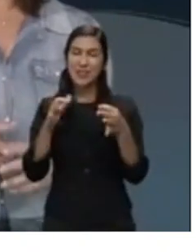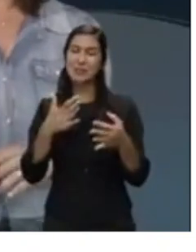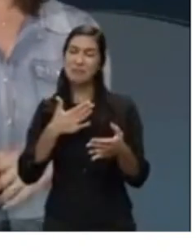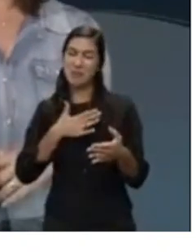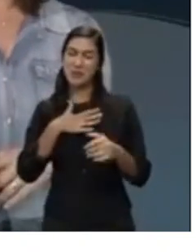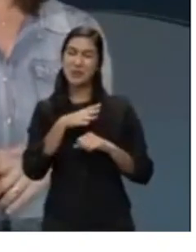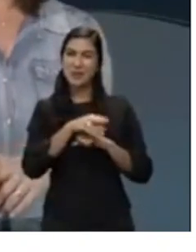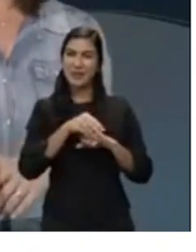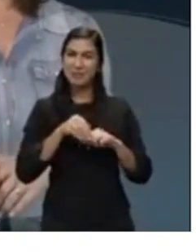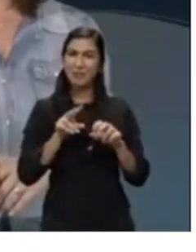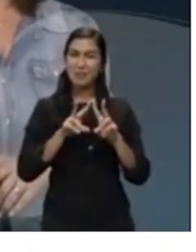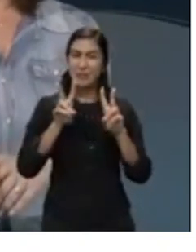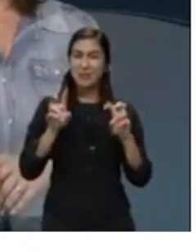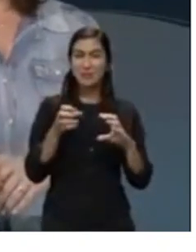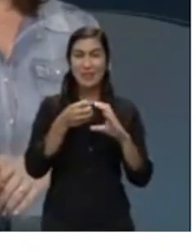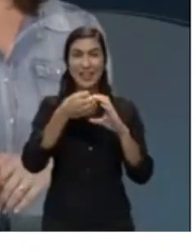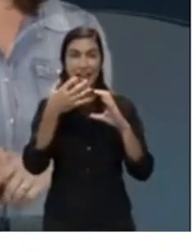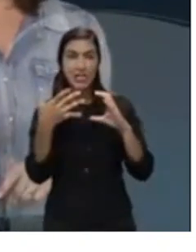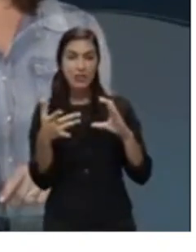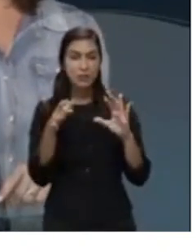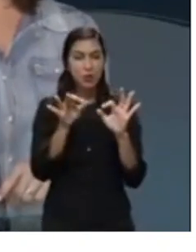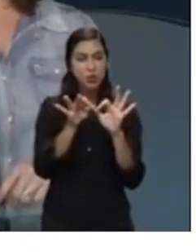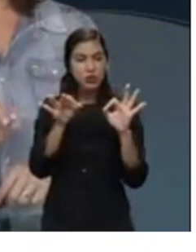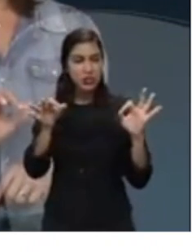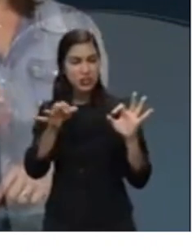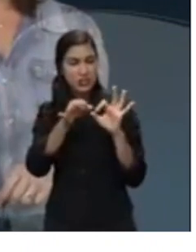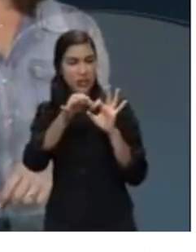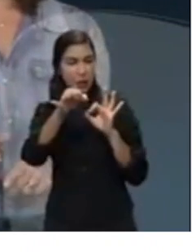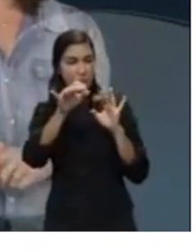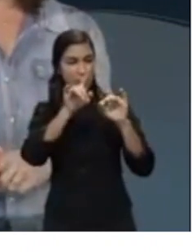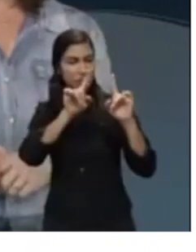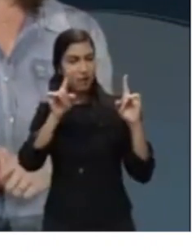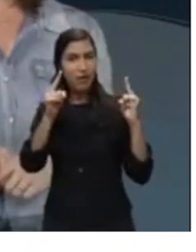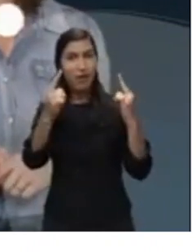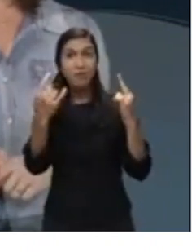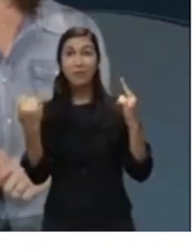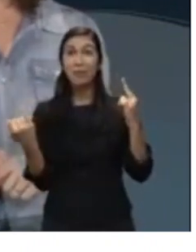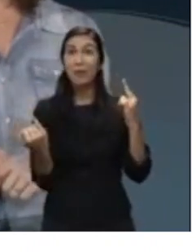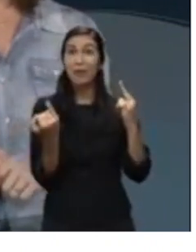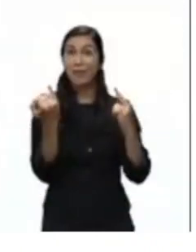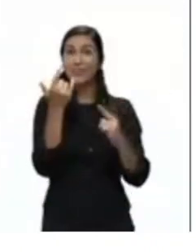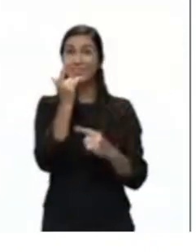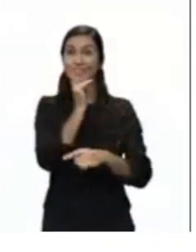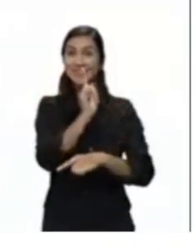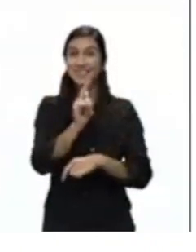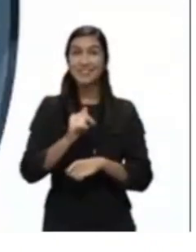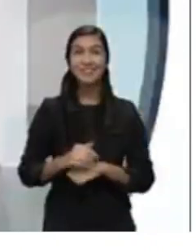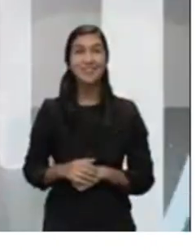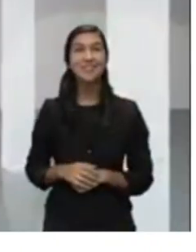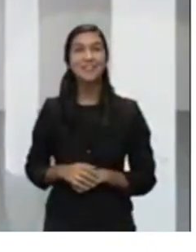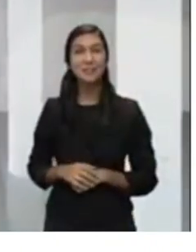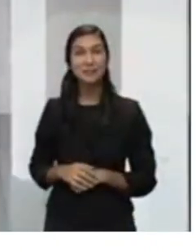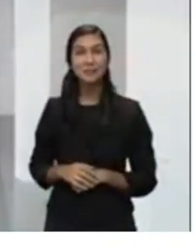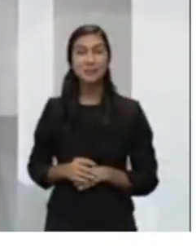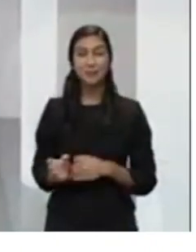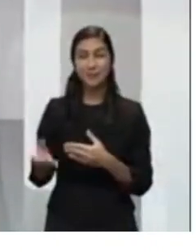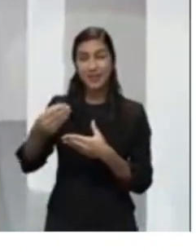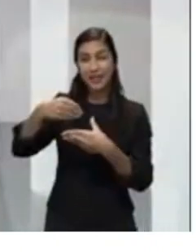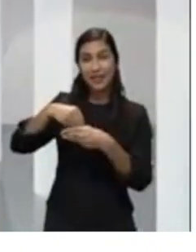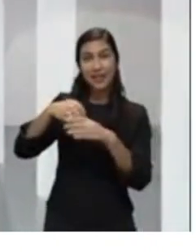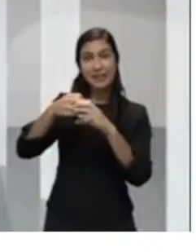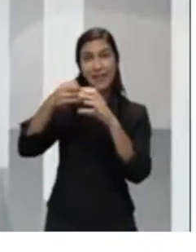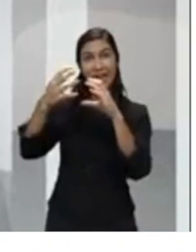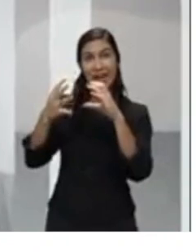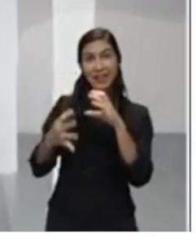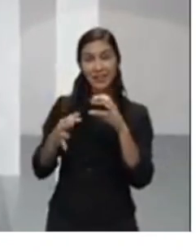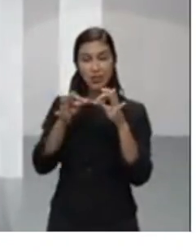meus conhecimentos sobre as características geométricas dos pilares foram fundamentais. Dentro das